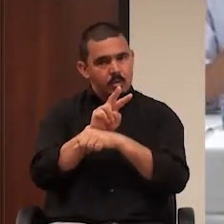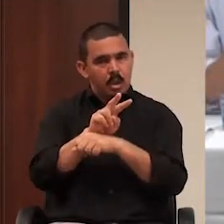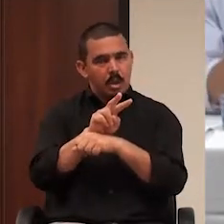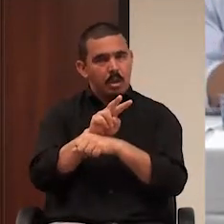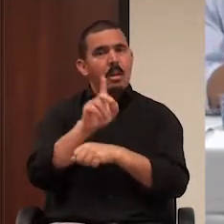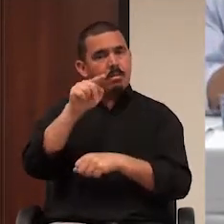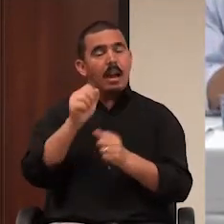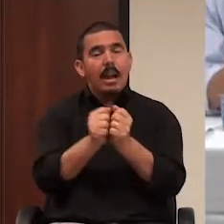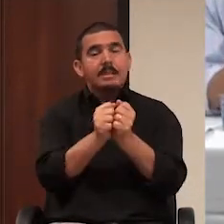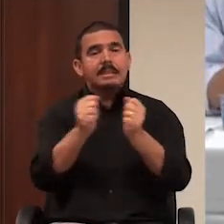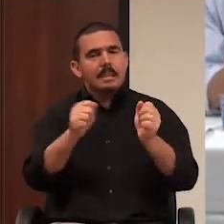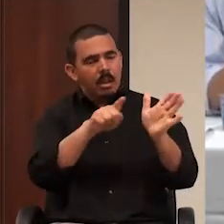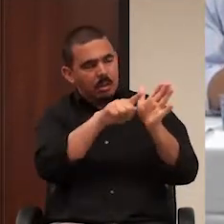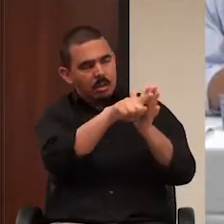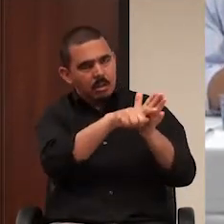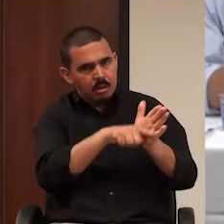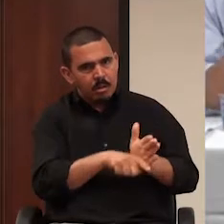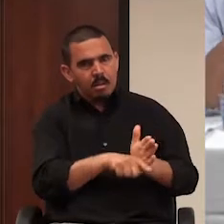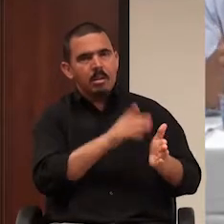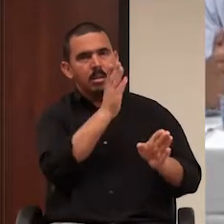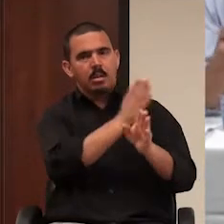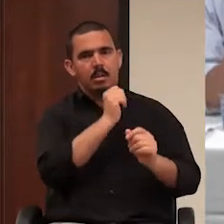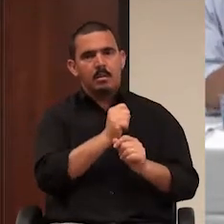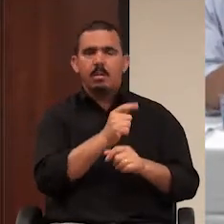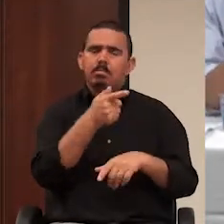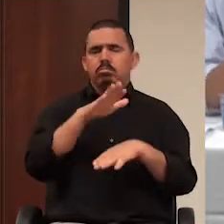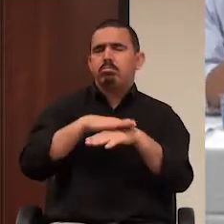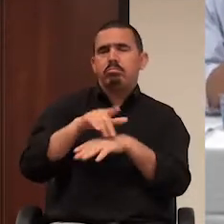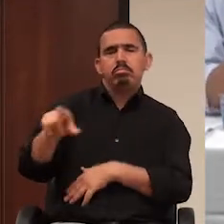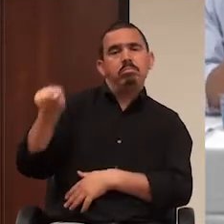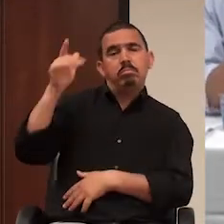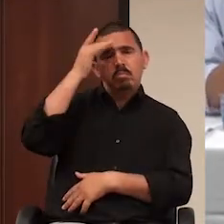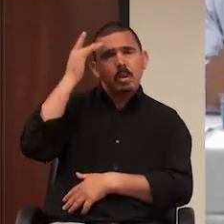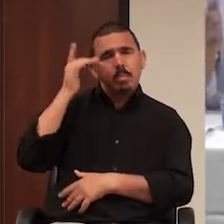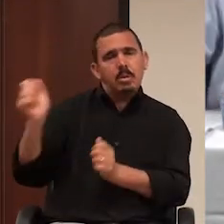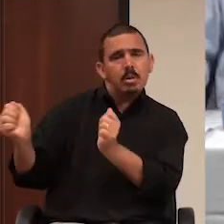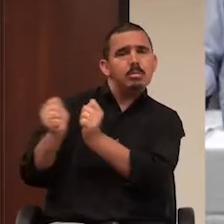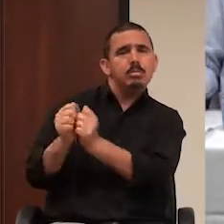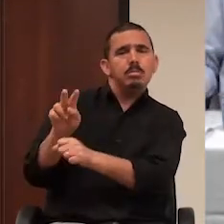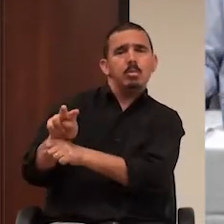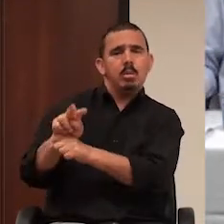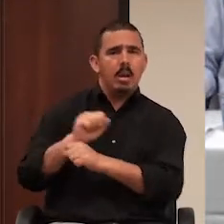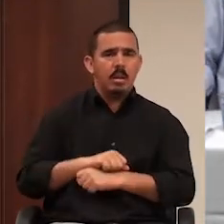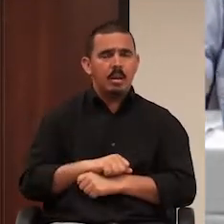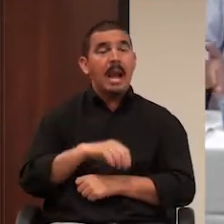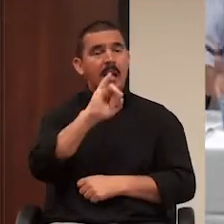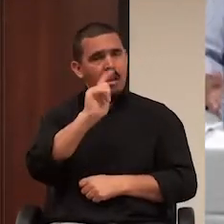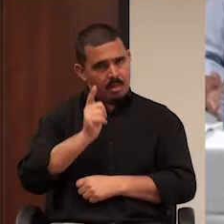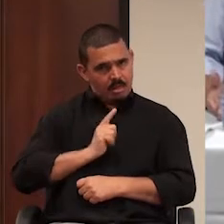Porque o juiz não declara provisoriamente a interdição. Ele nomeia provisoriamente um curador. E se existe um